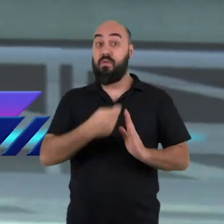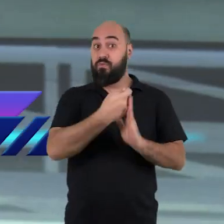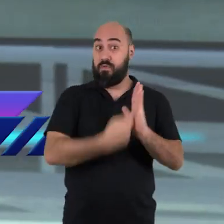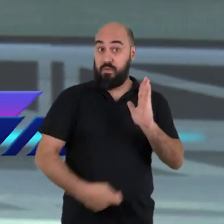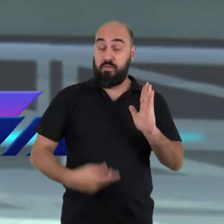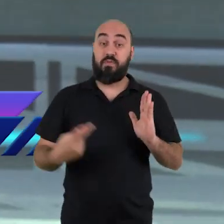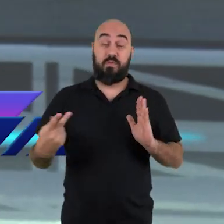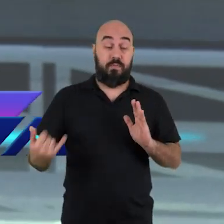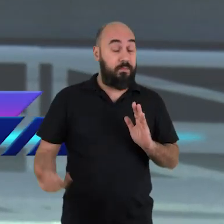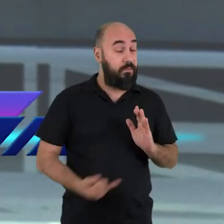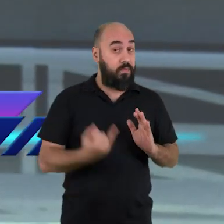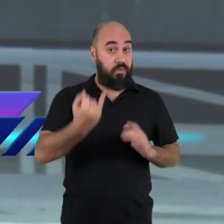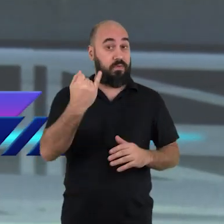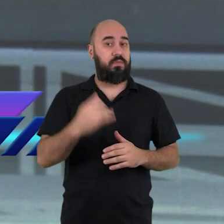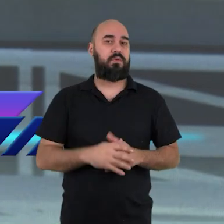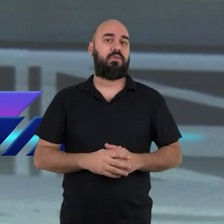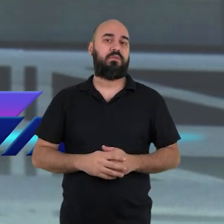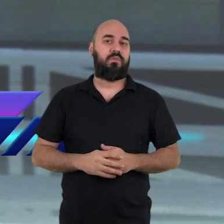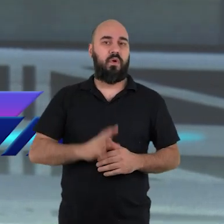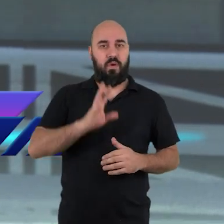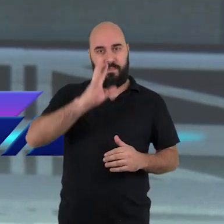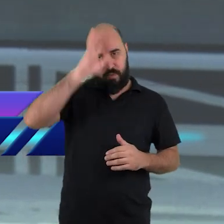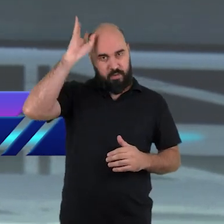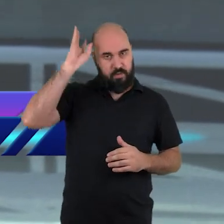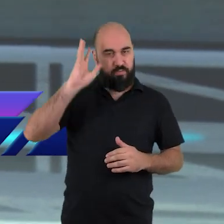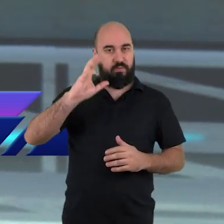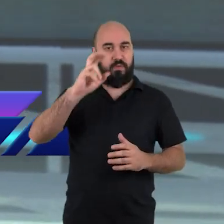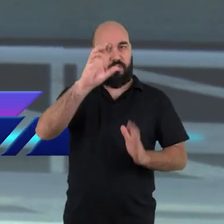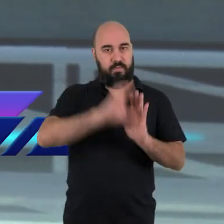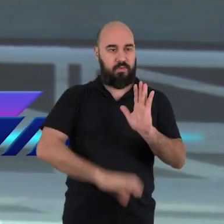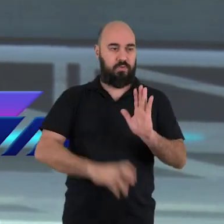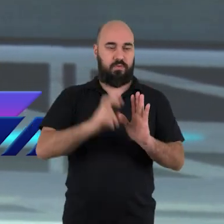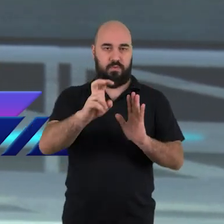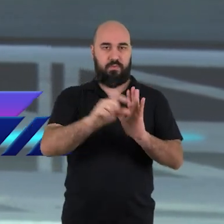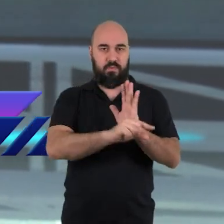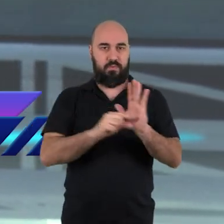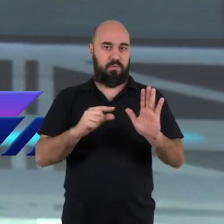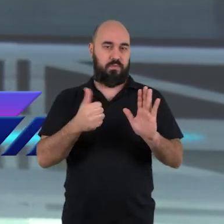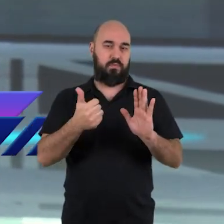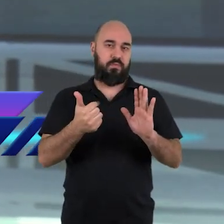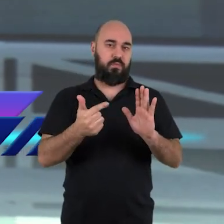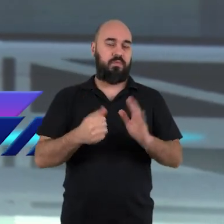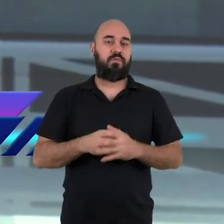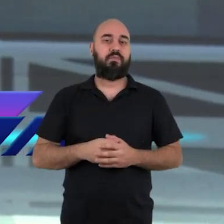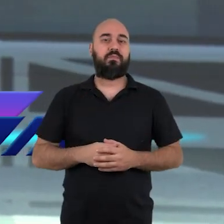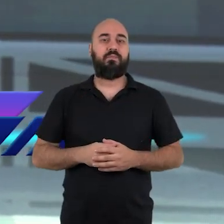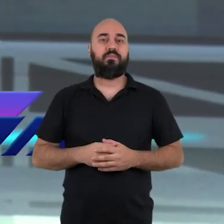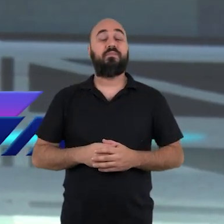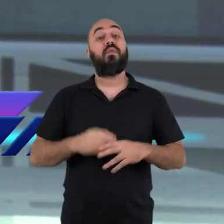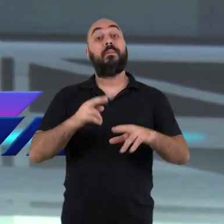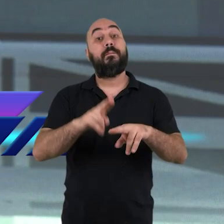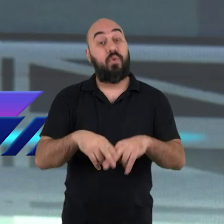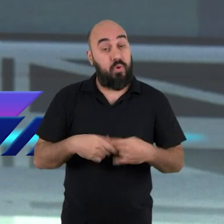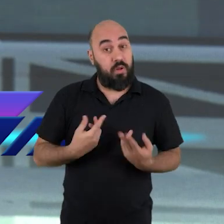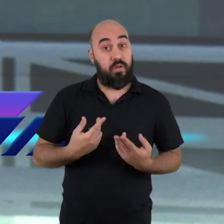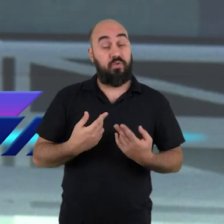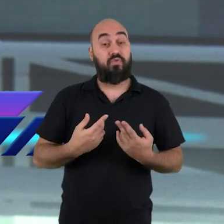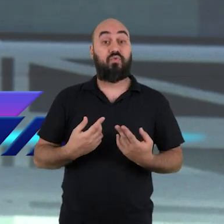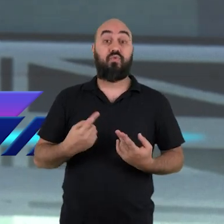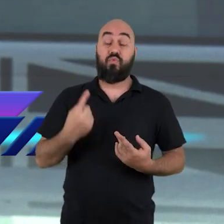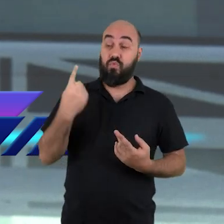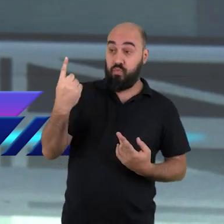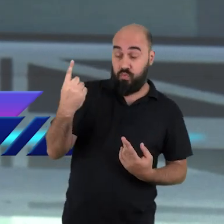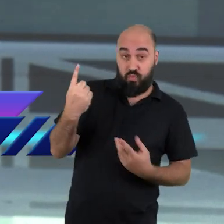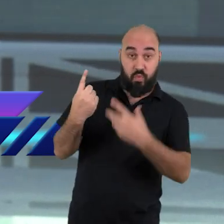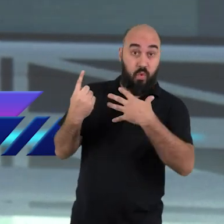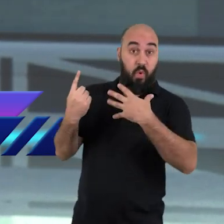porque esse é um texto importantíssimo. Romanos 5,12 diz assim: portanto, assim como por um